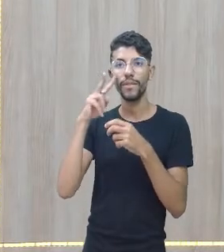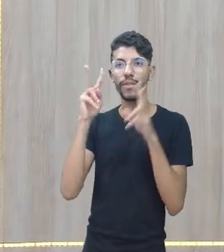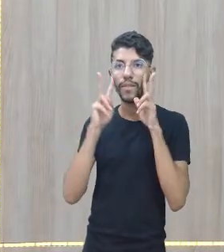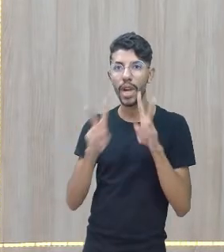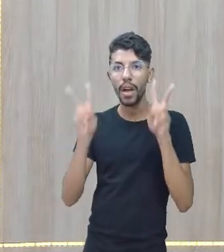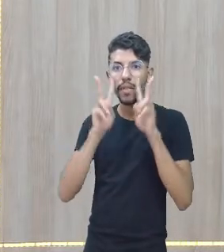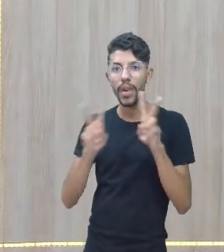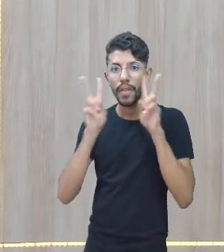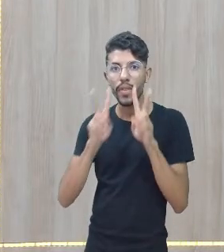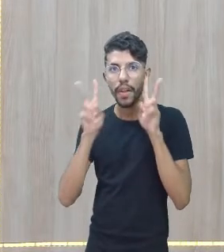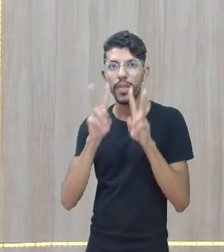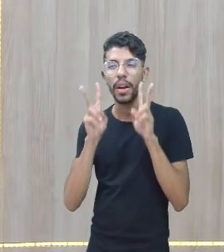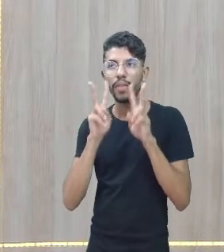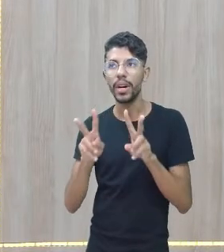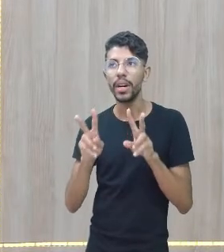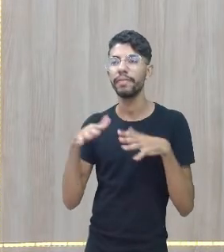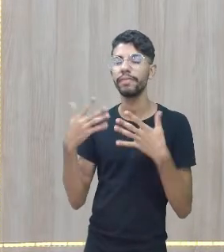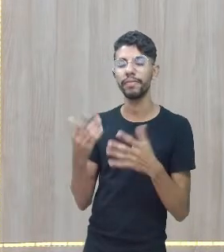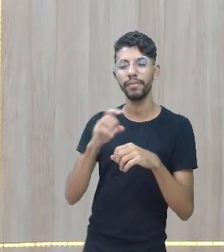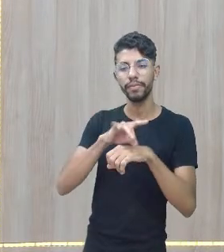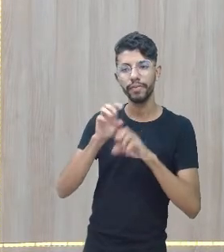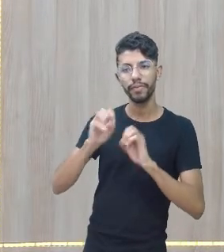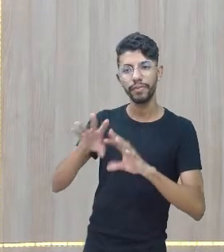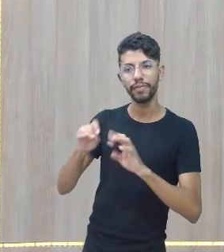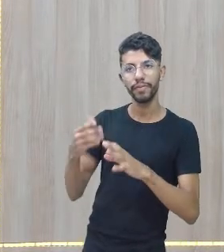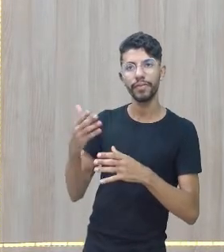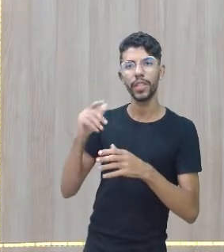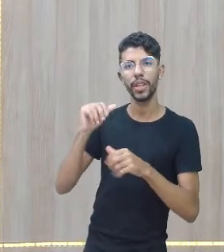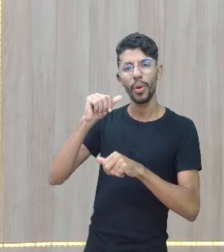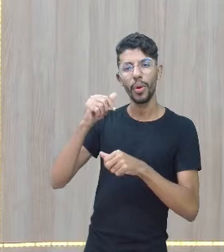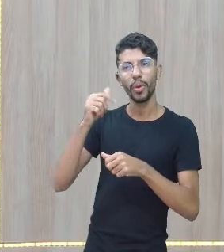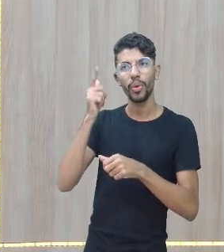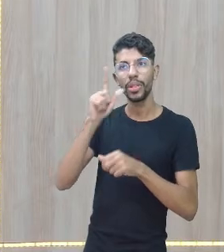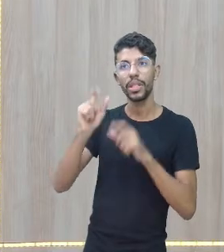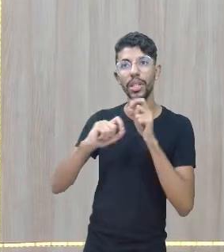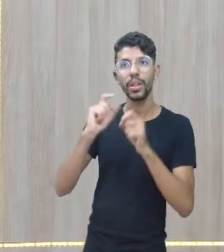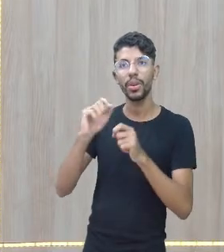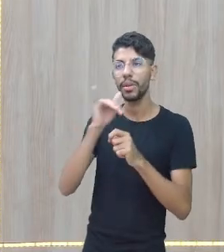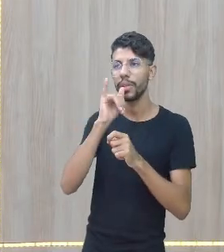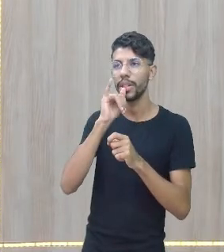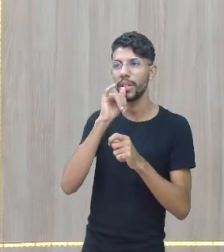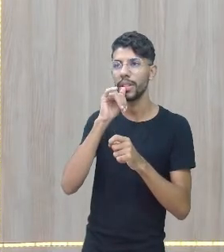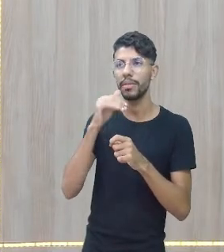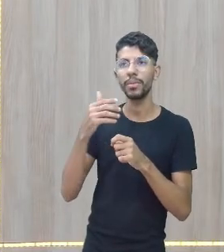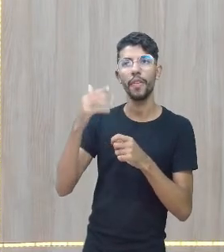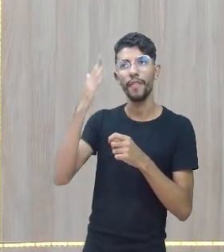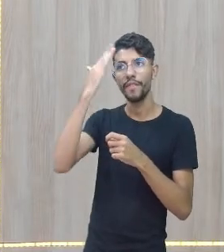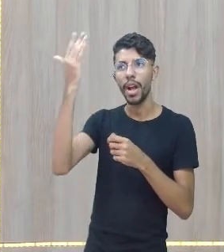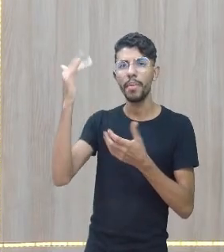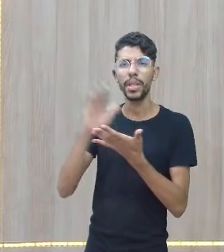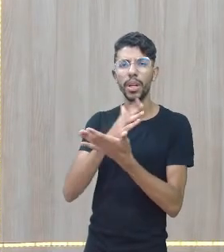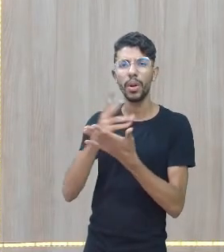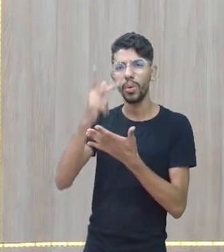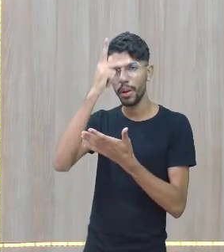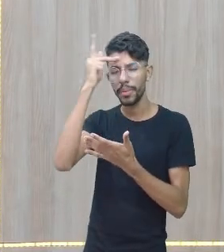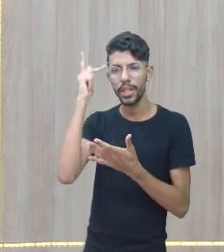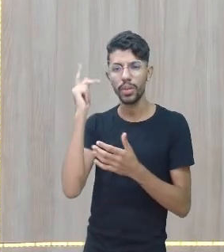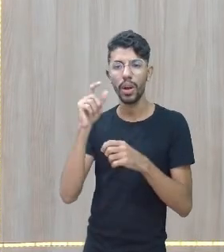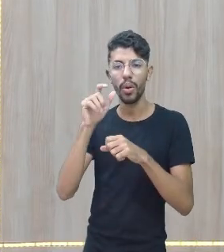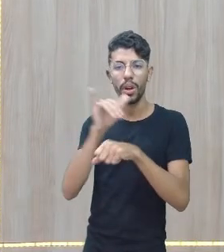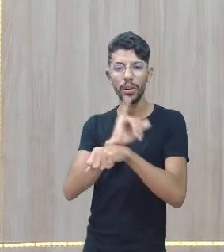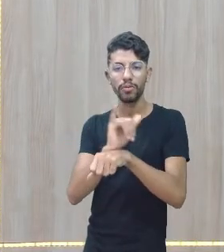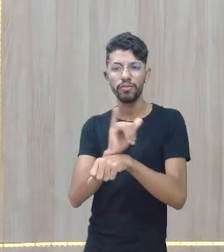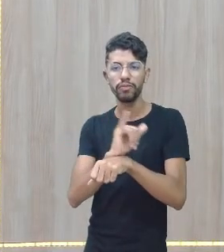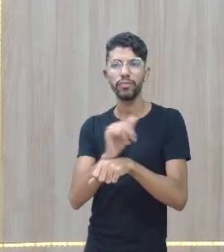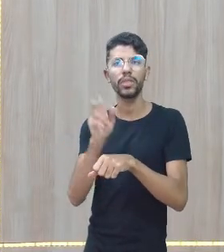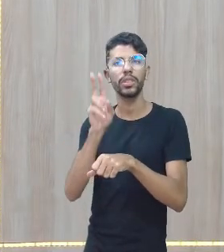se tornou o objeto, às vezes, até de fama de alguns YouTubers, de alguns influencers